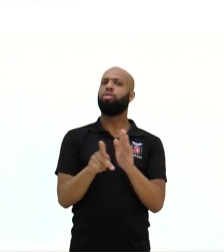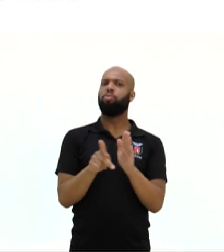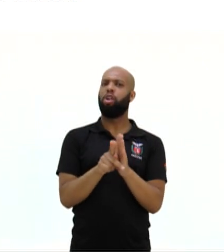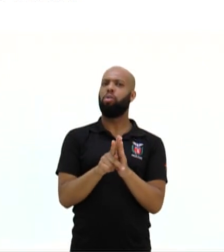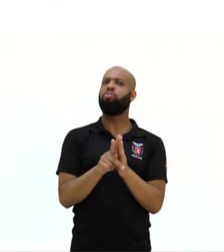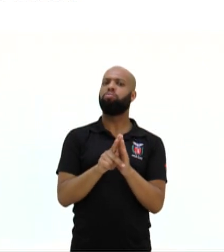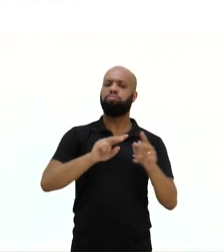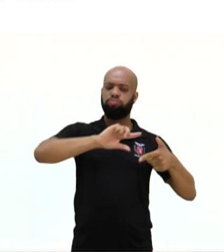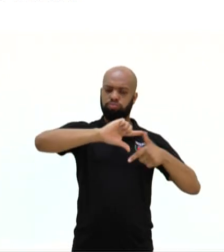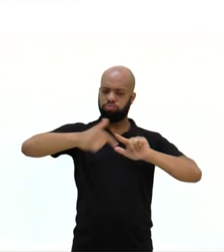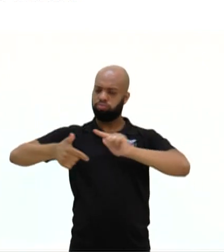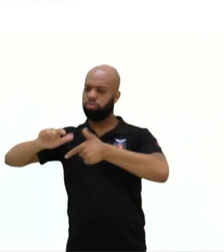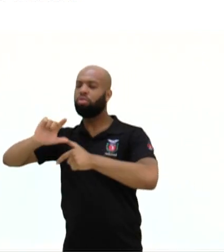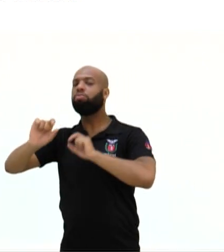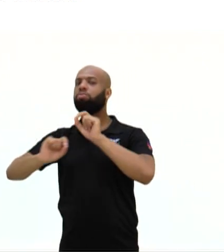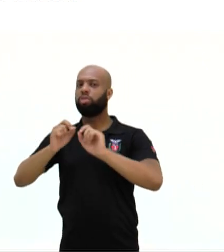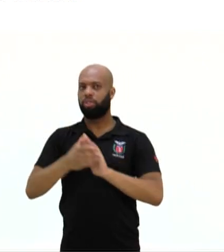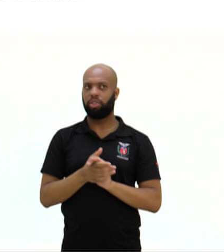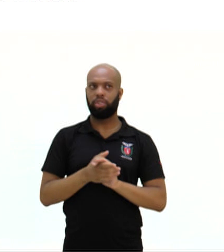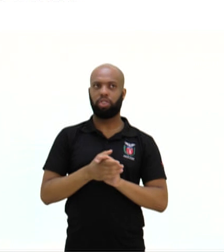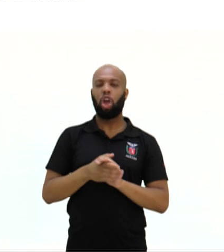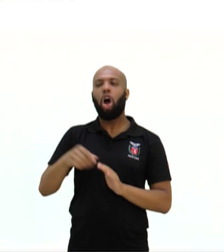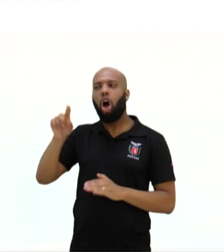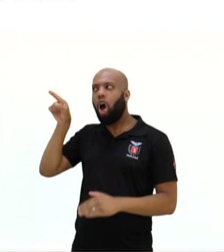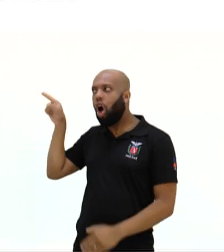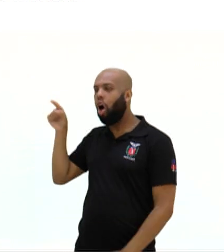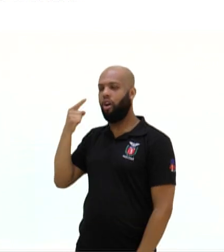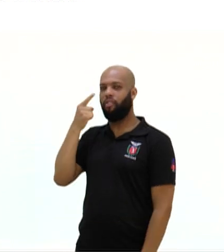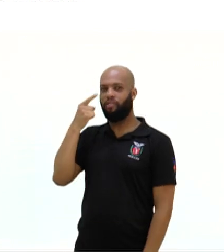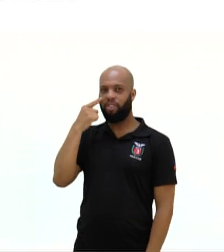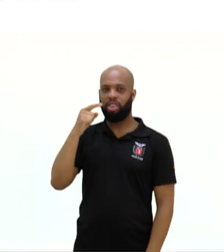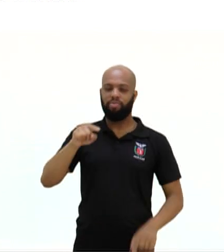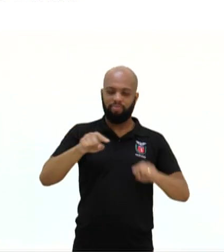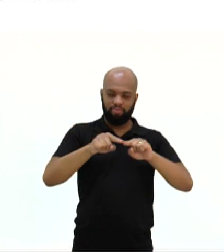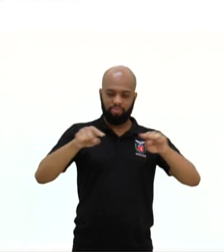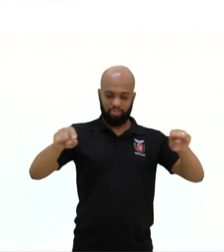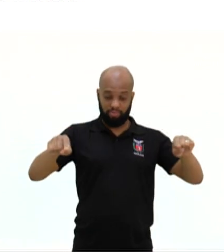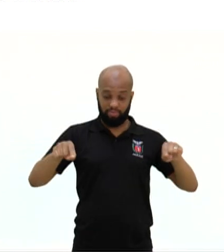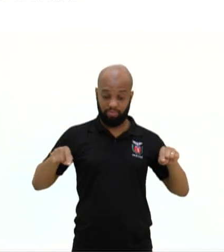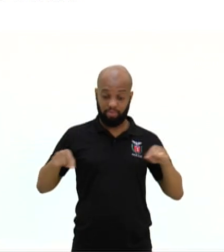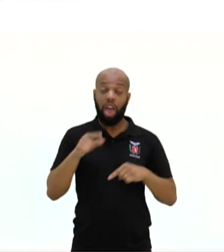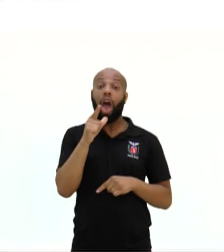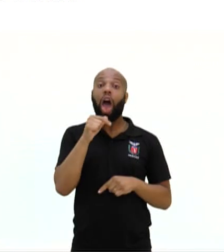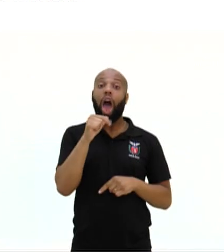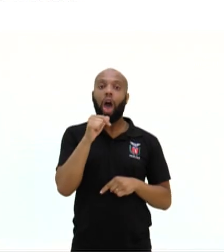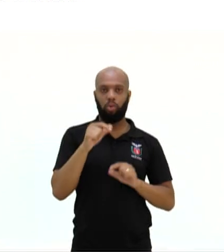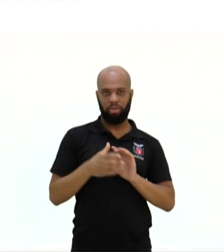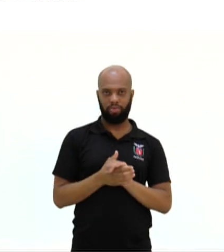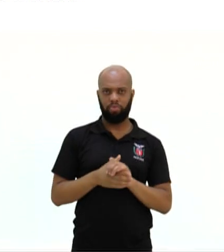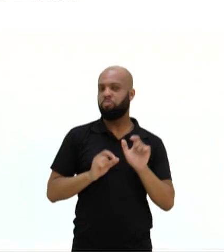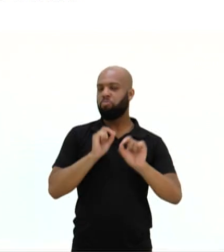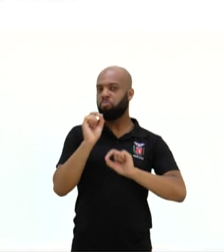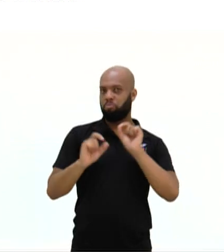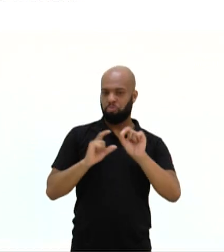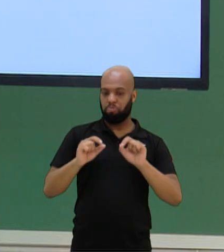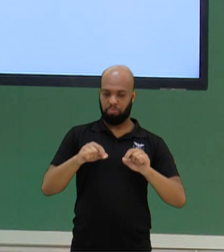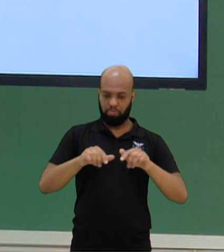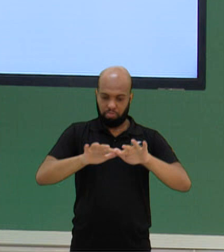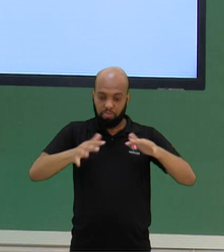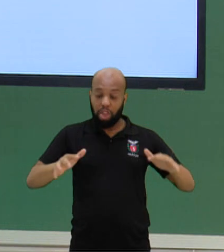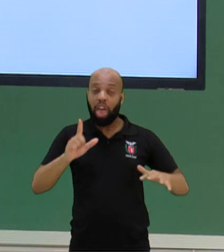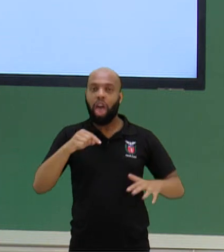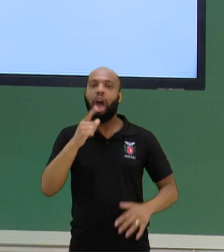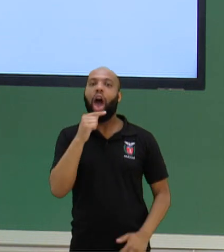professora representou aqui como uma piscina. Pensa lá na piscina. O que a gente coloca normalmente na piscina é água, né?